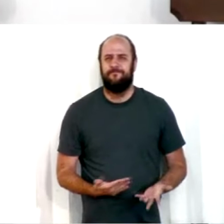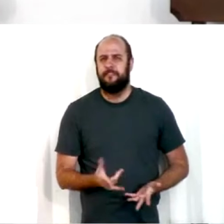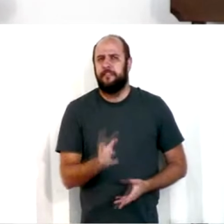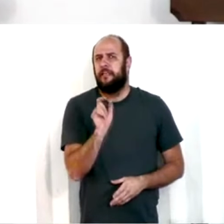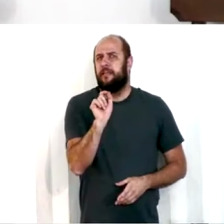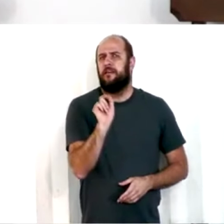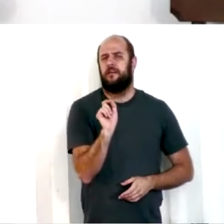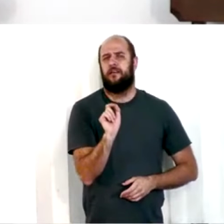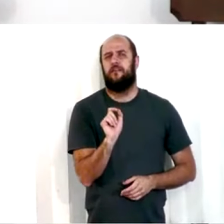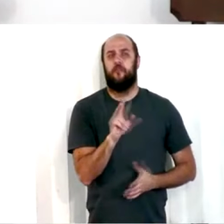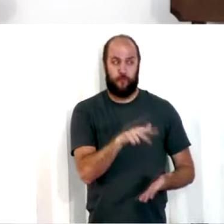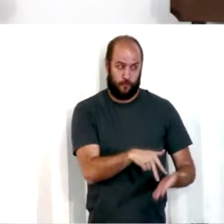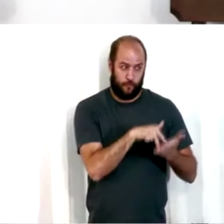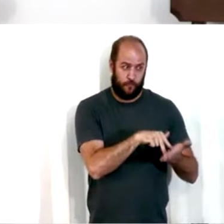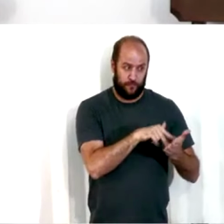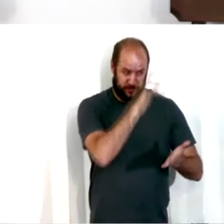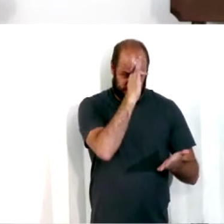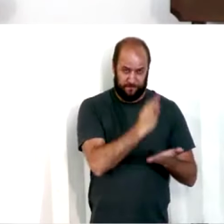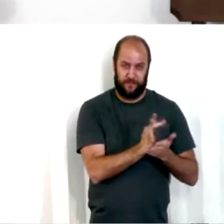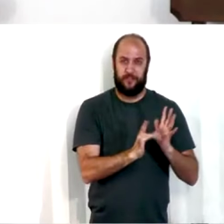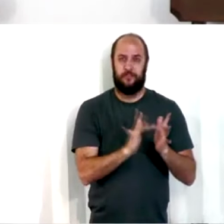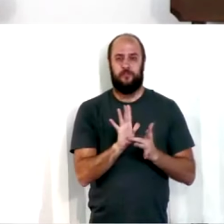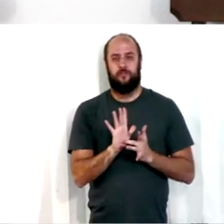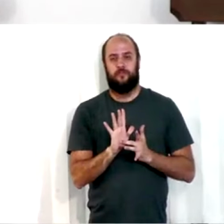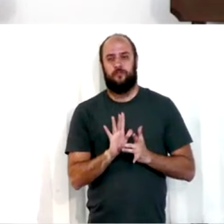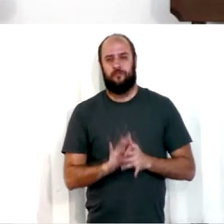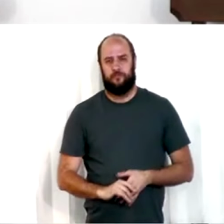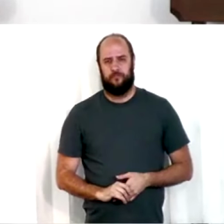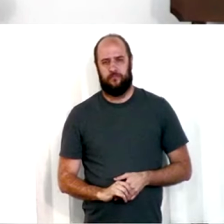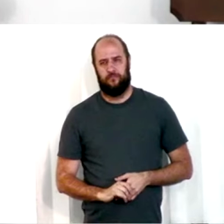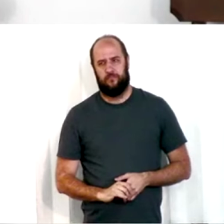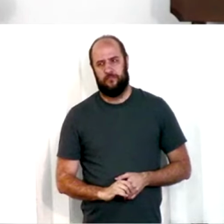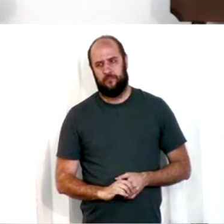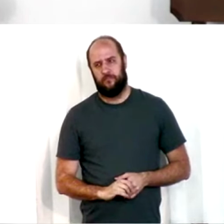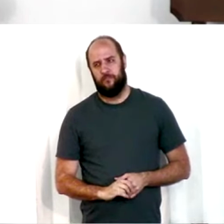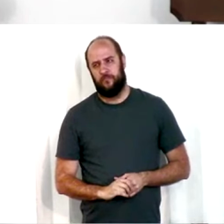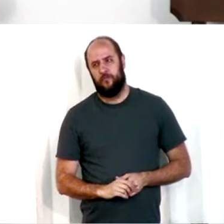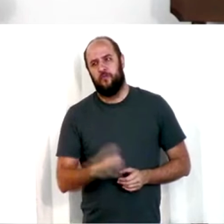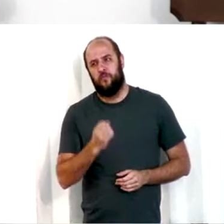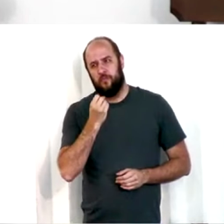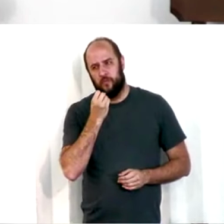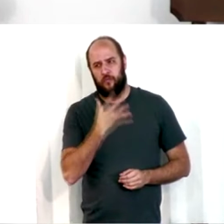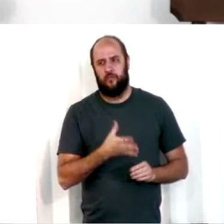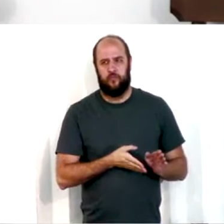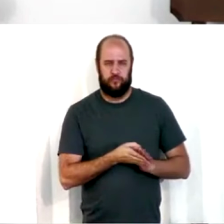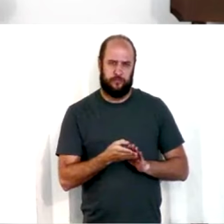frutos? Firmeza de fé em Cristo Jesus e um bom procedimento.